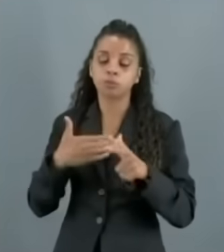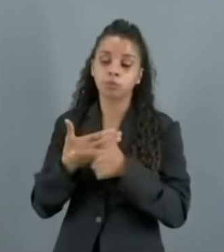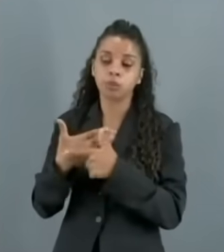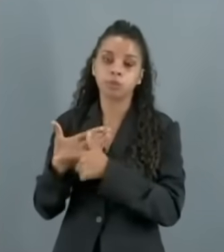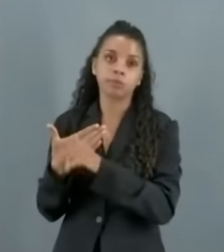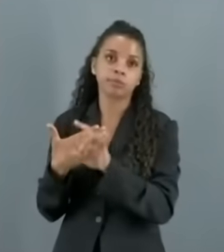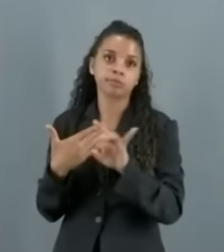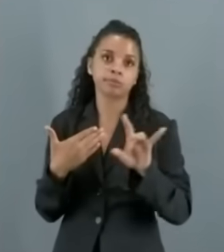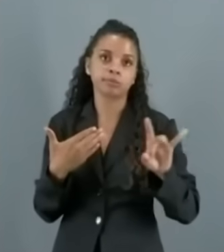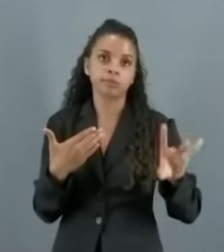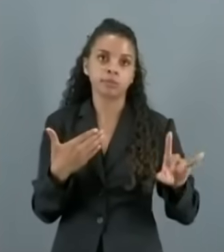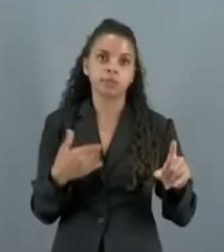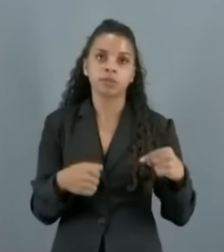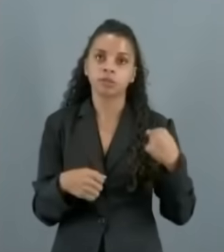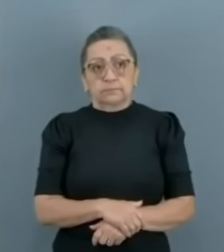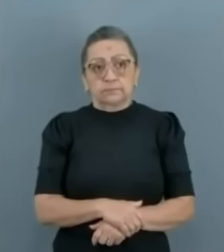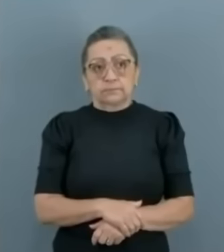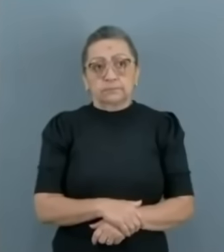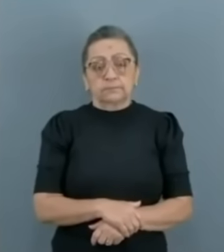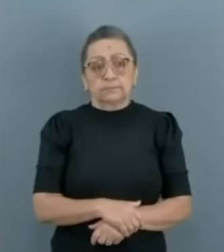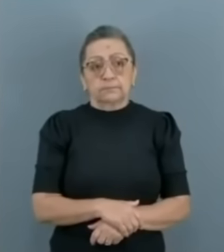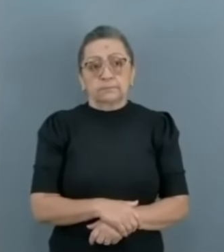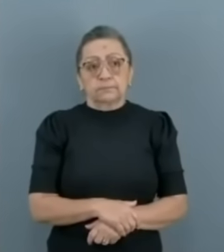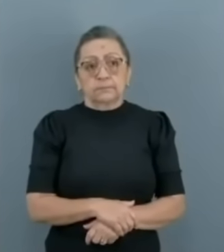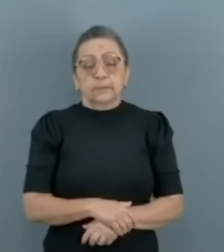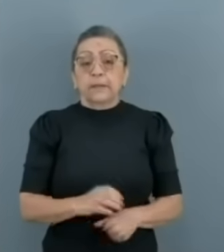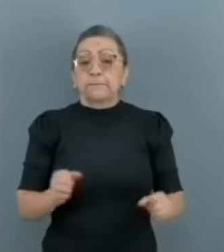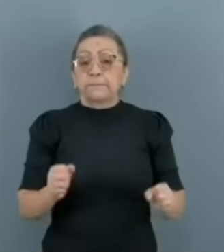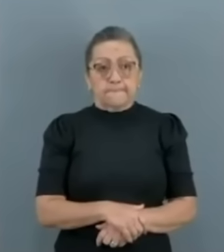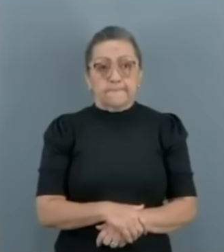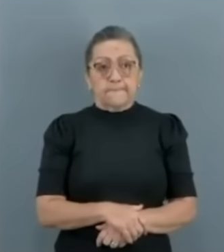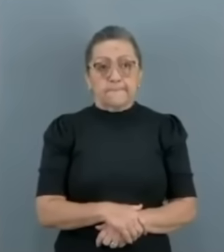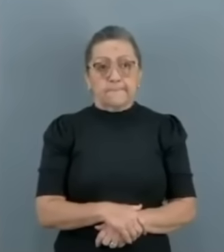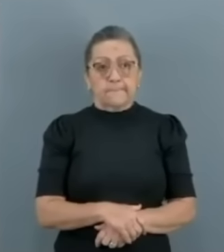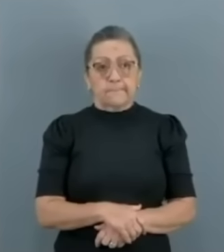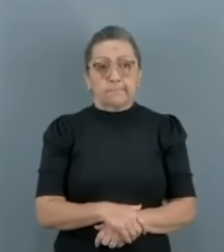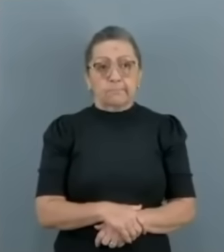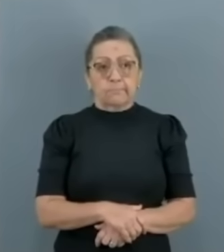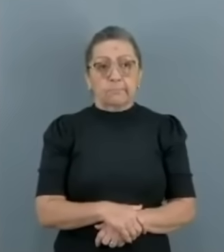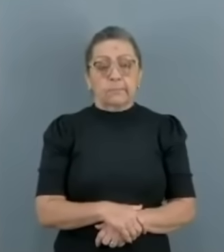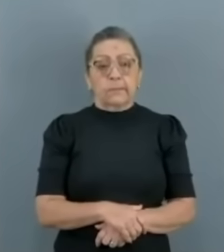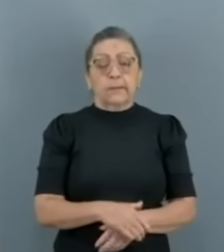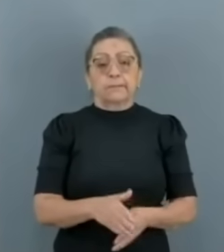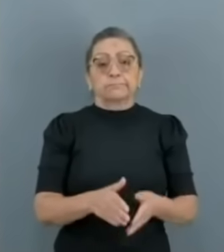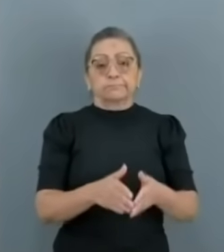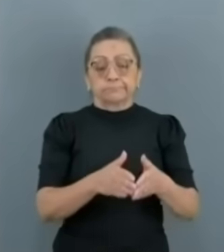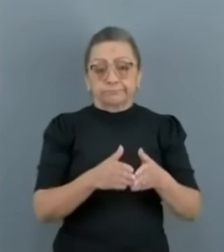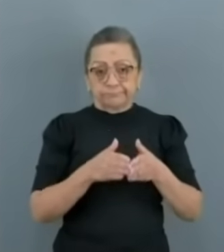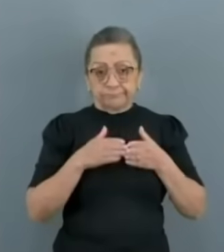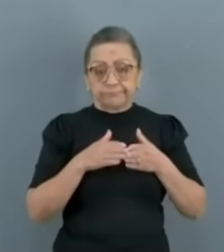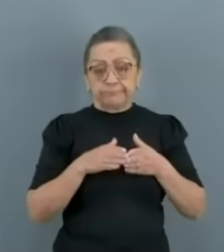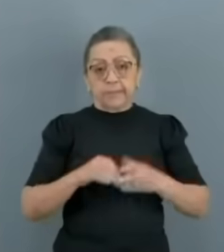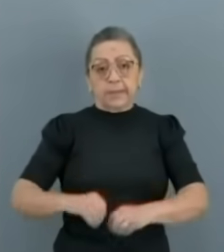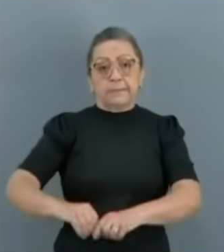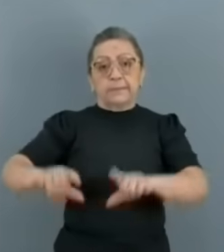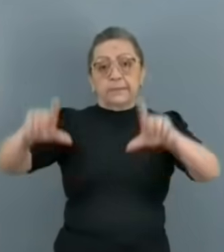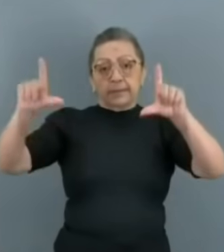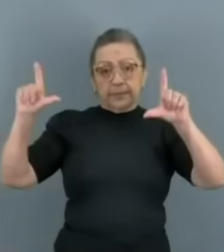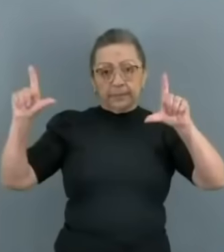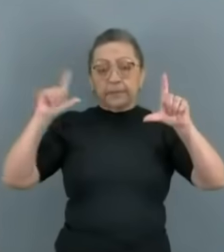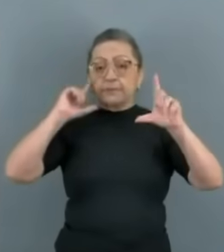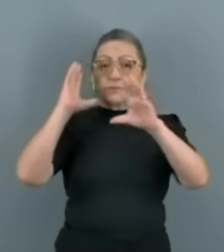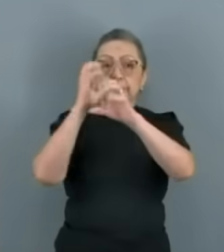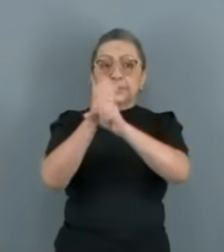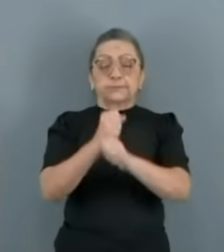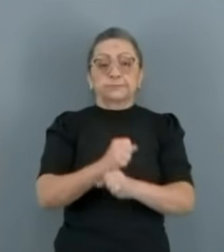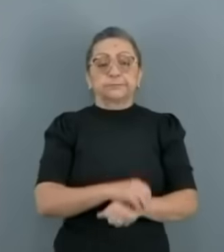que a nossa fala foi respaldada em documentos. Está encerrada a votação. Determina a secretaria que publique o resultado. Abre o